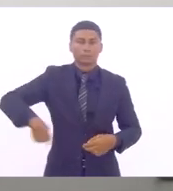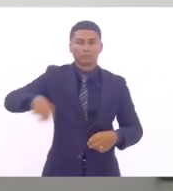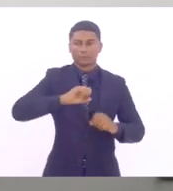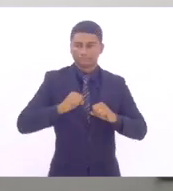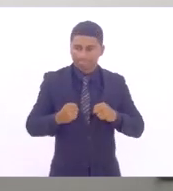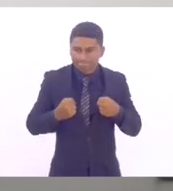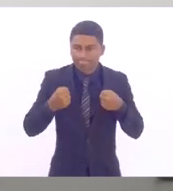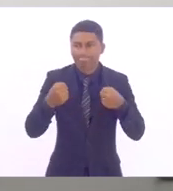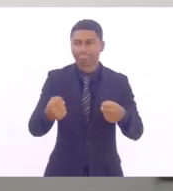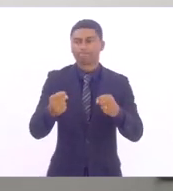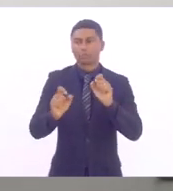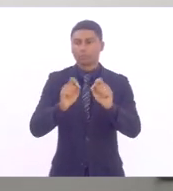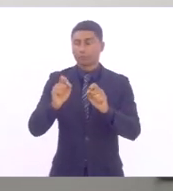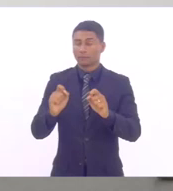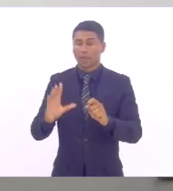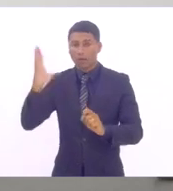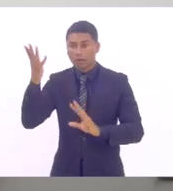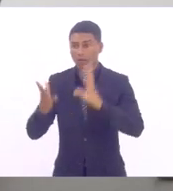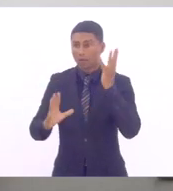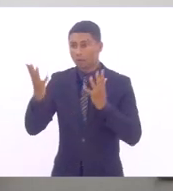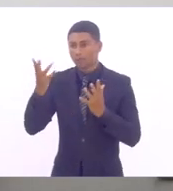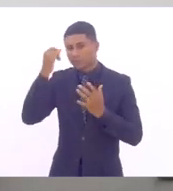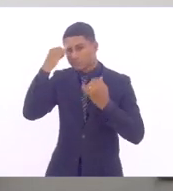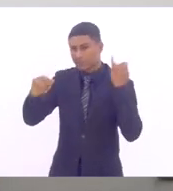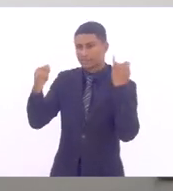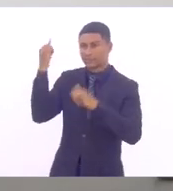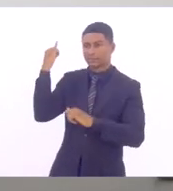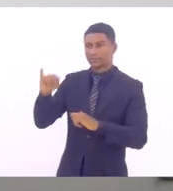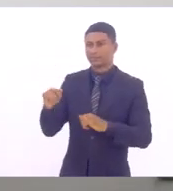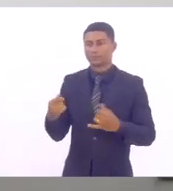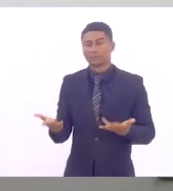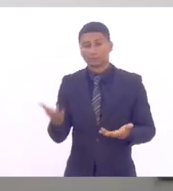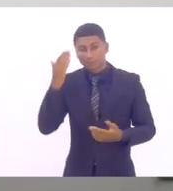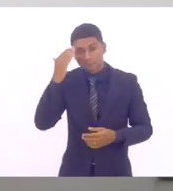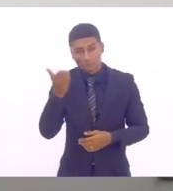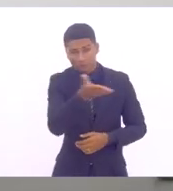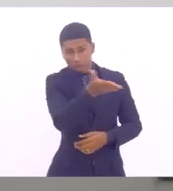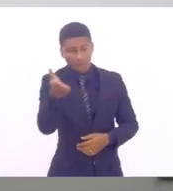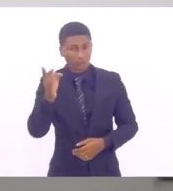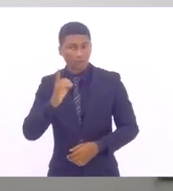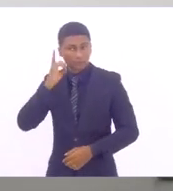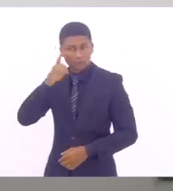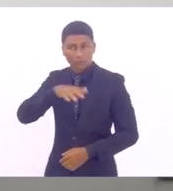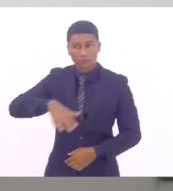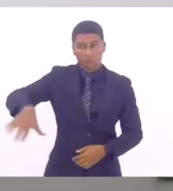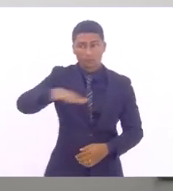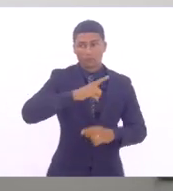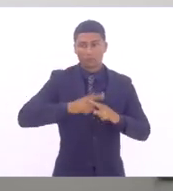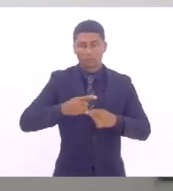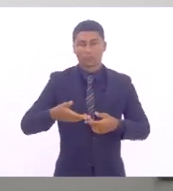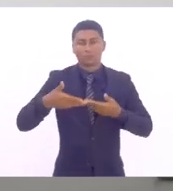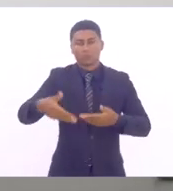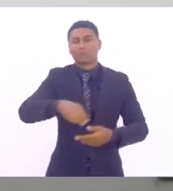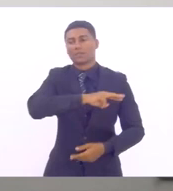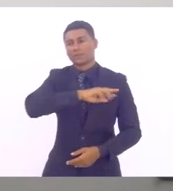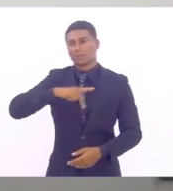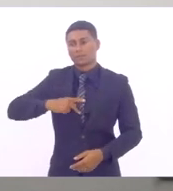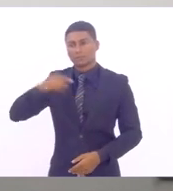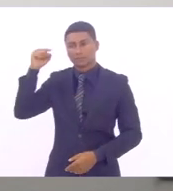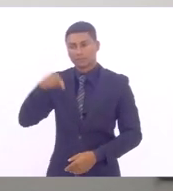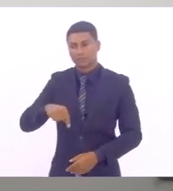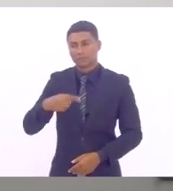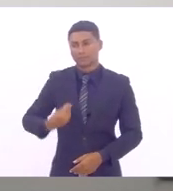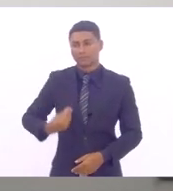preventiva. Por isso, quero agradecer aqui aos deputados que tiveram a gentileza de convidar o Ministério Público para participar desse